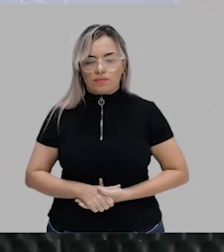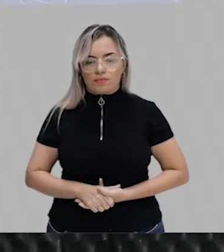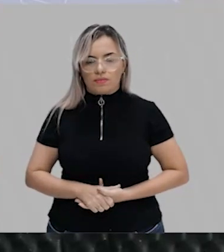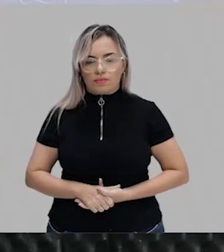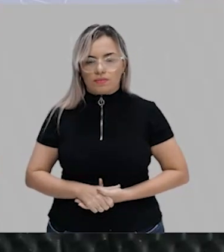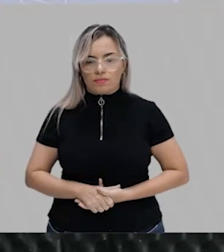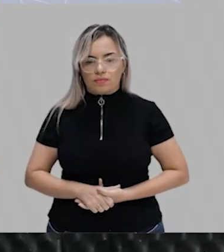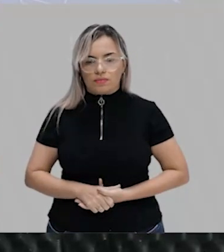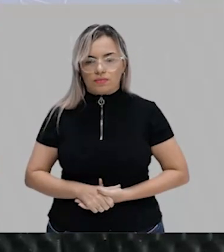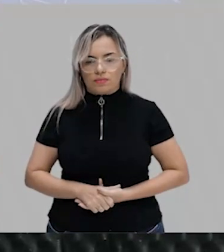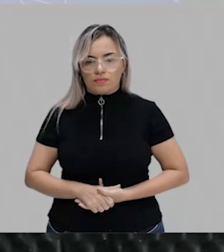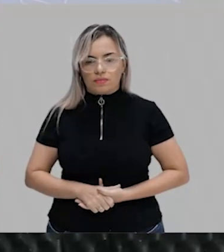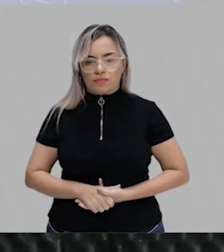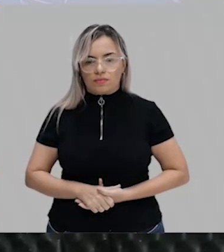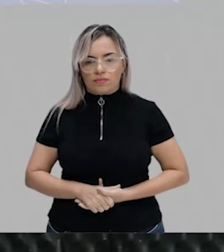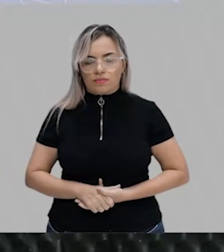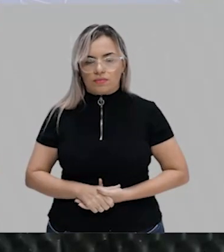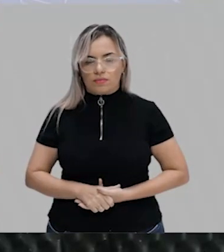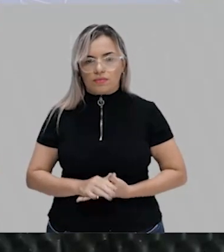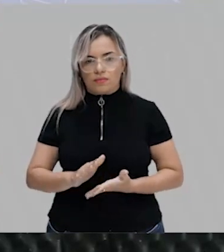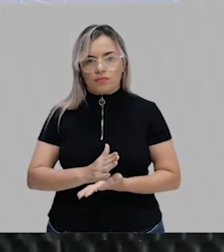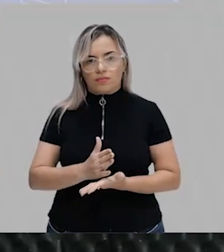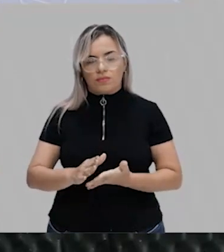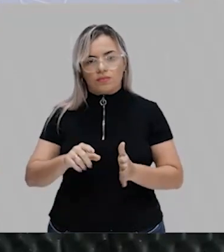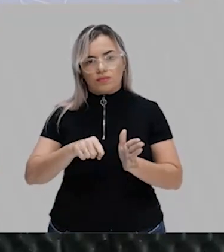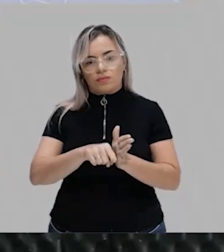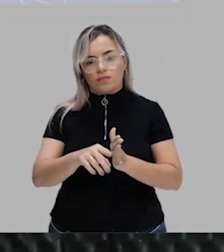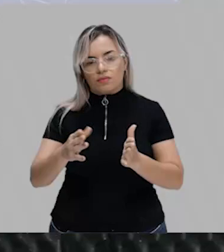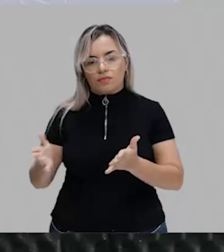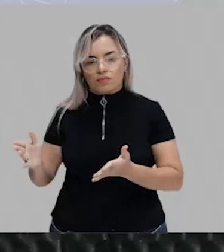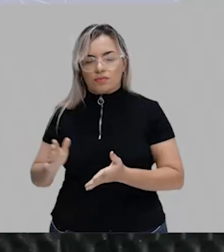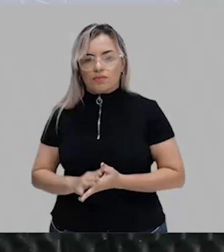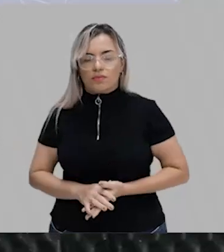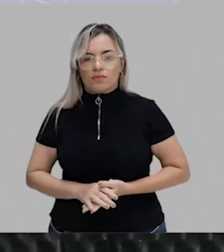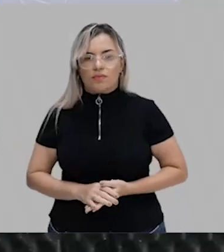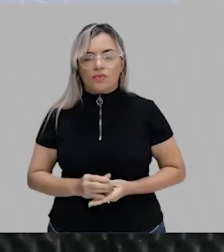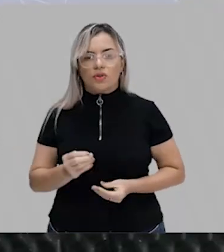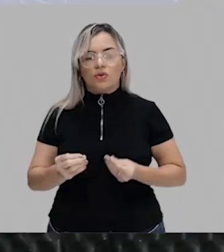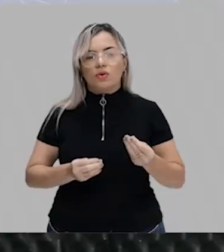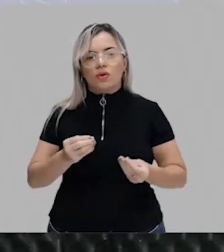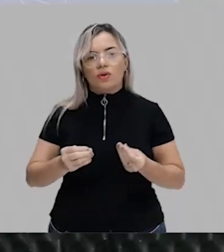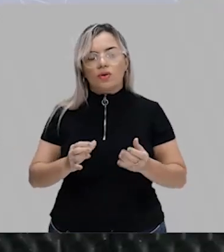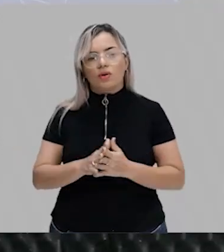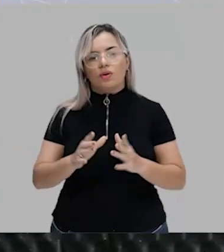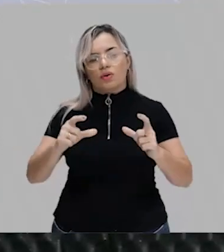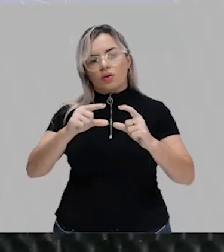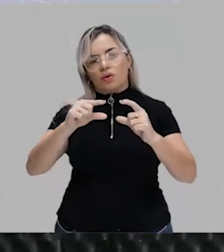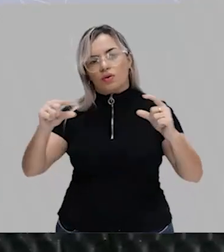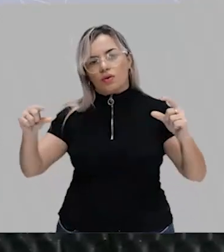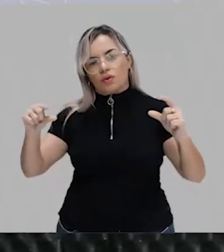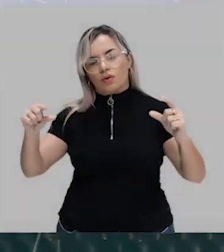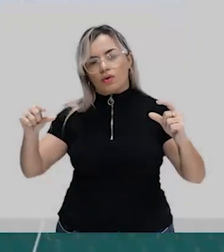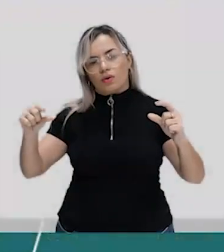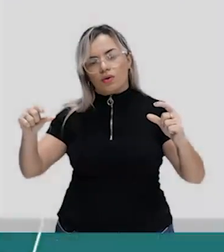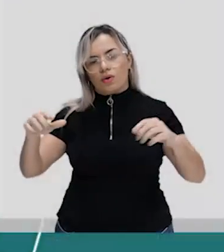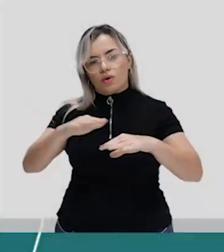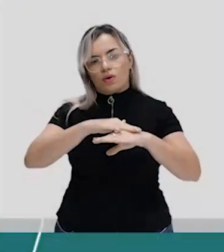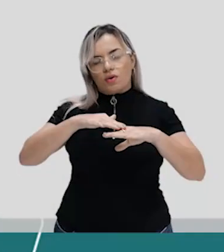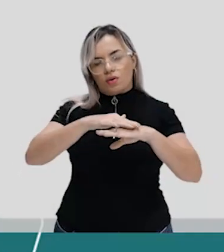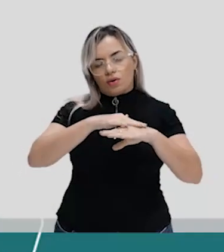para a gente tirar algumas dúvidas. Quando nós vamos construir um diálogo, tá? Vocês